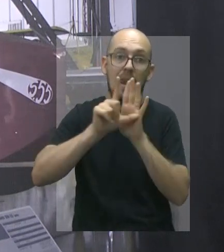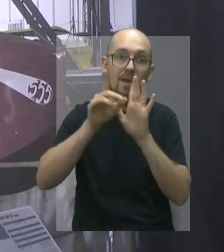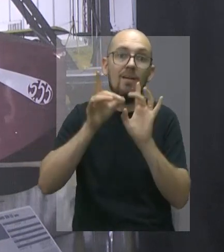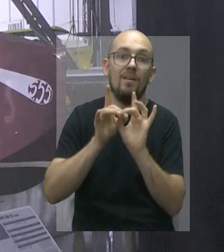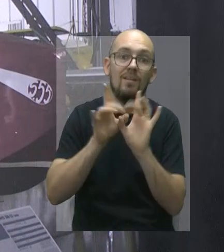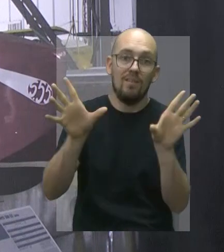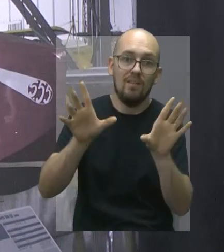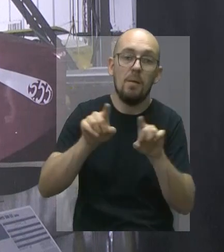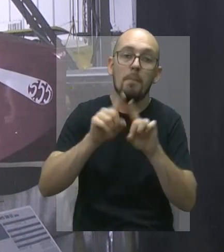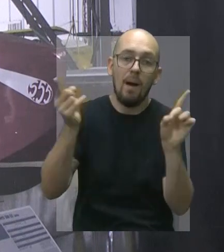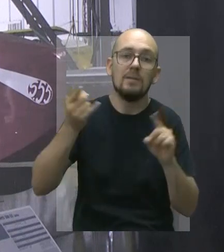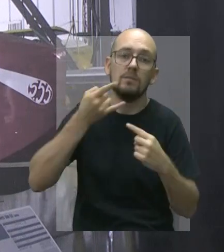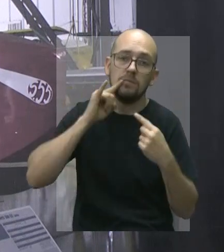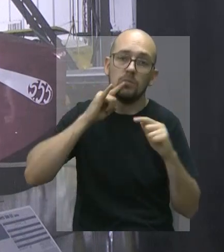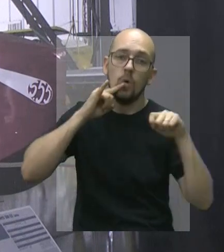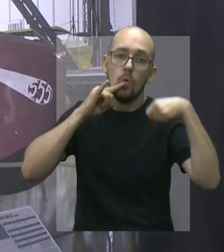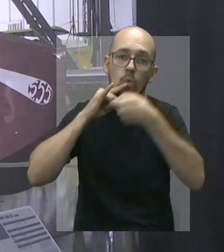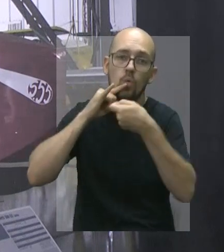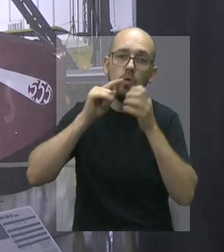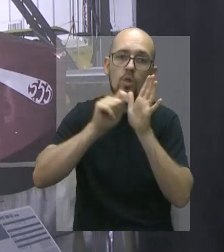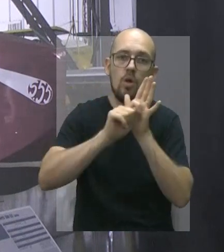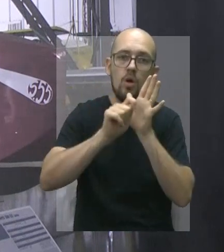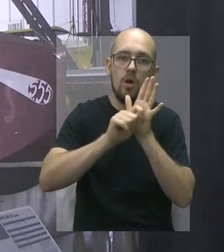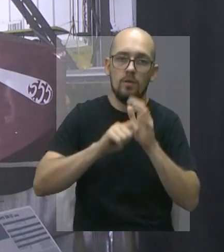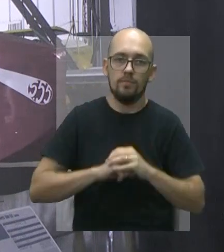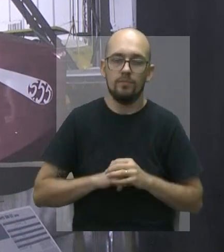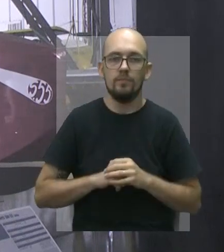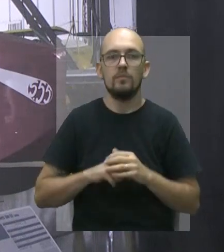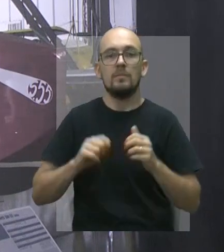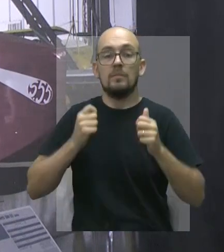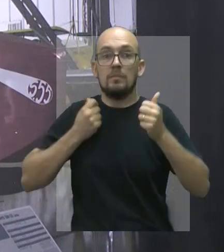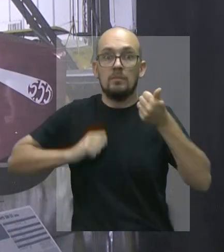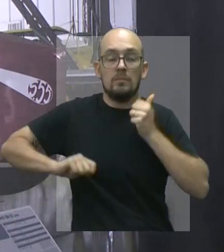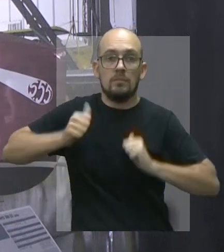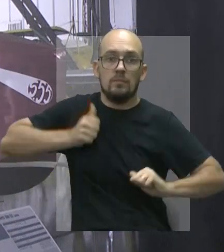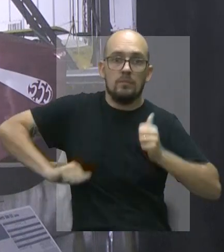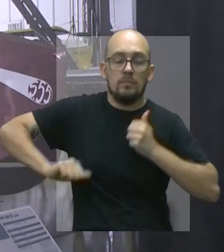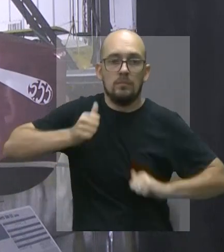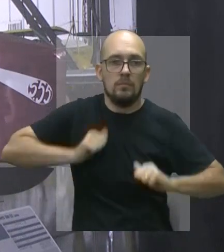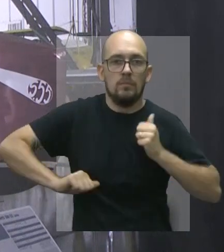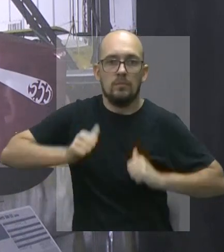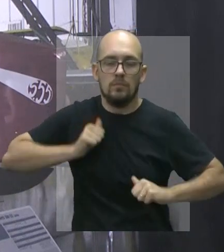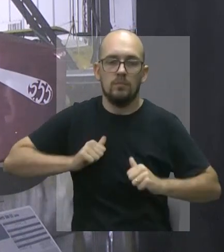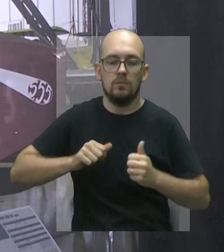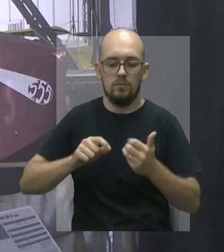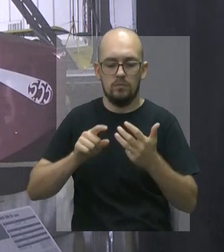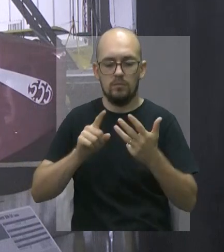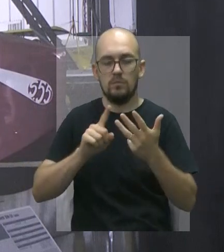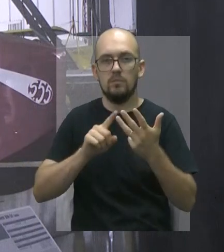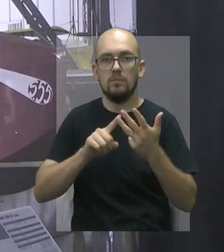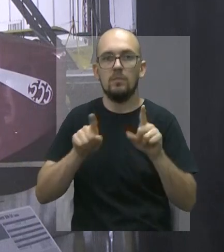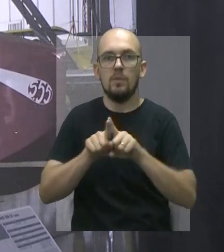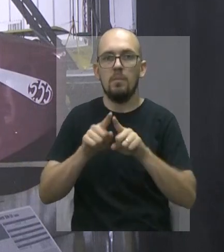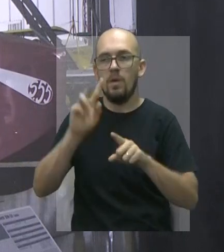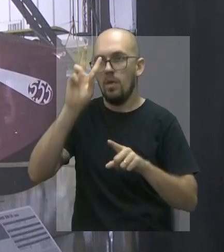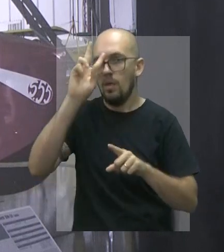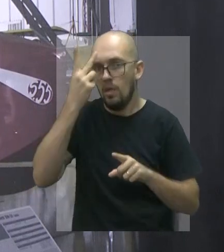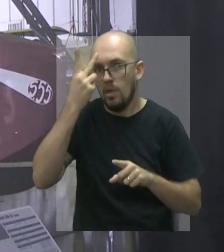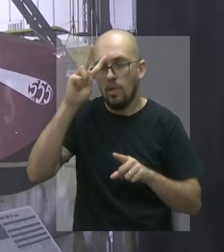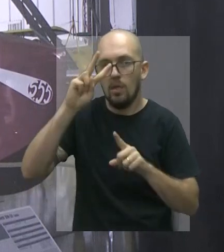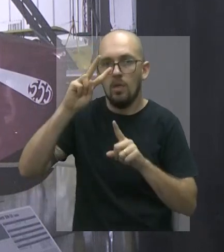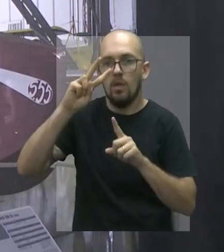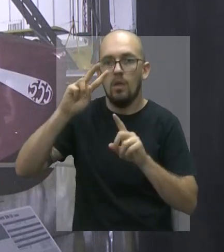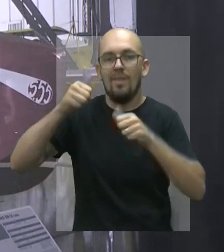álcool. Transtornos ansiosos e transtornos de personalidade. Então, são essas a prevalência